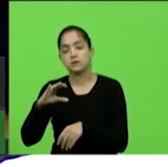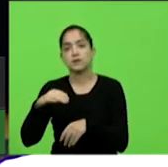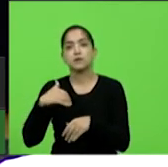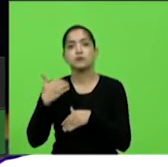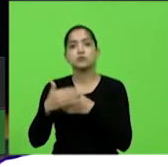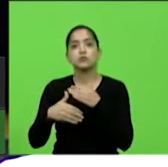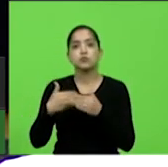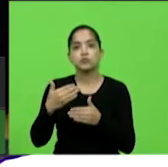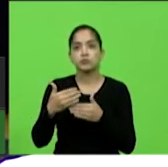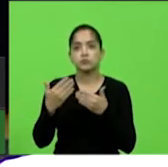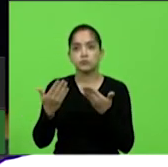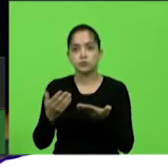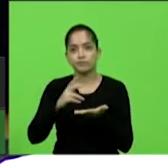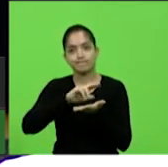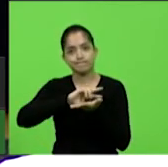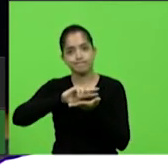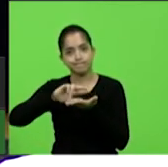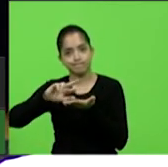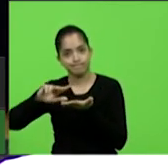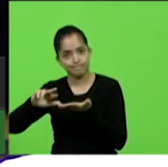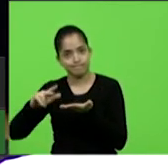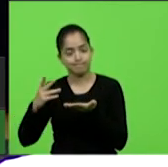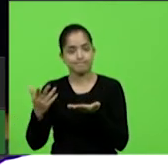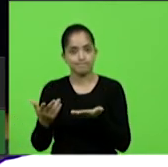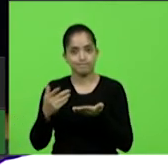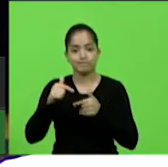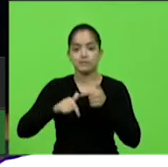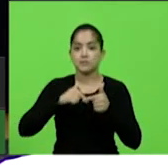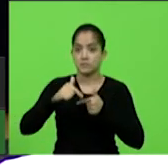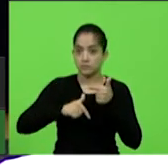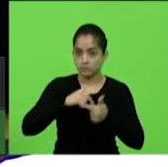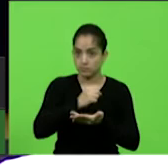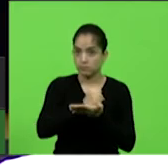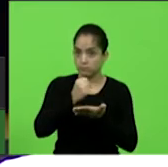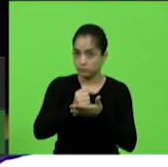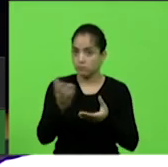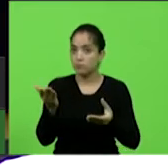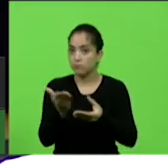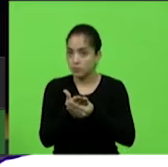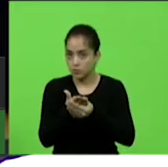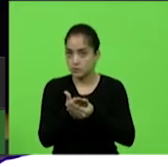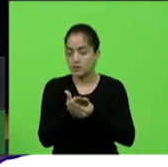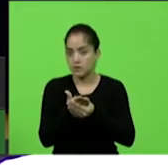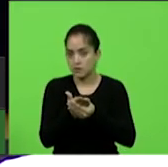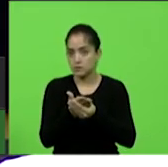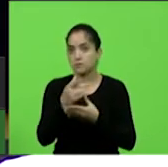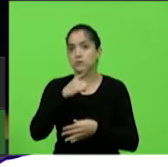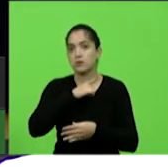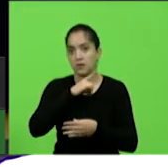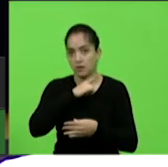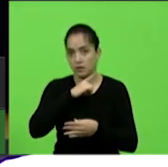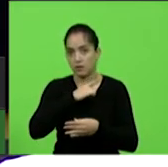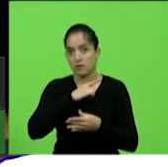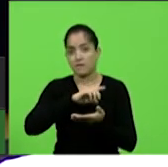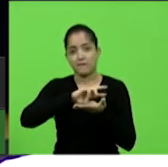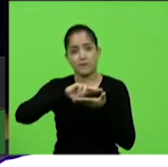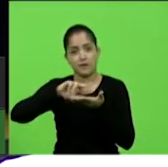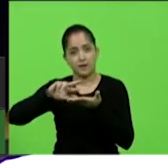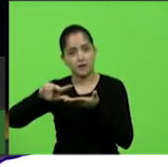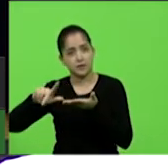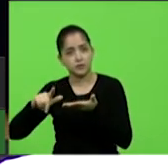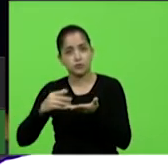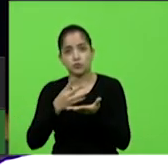é resultado de diversas ações, né, trabalhistas que já estão acontecendo, deputado Kennedy, diversos processos judiciais estão